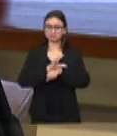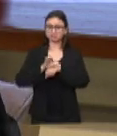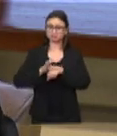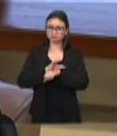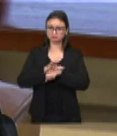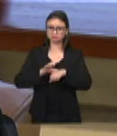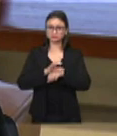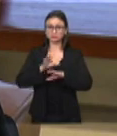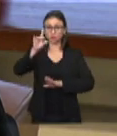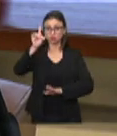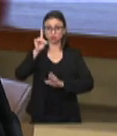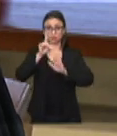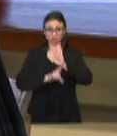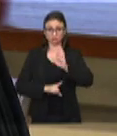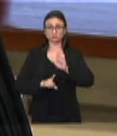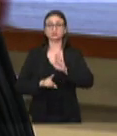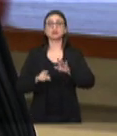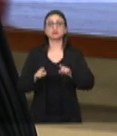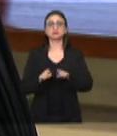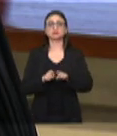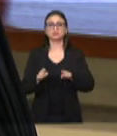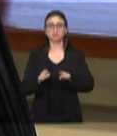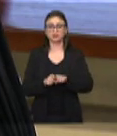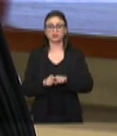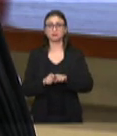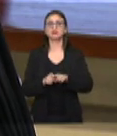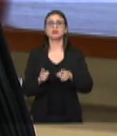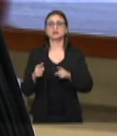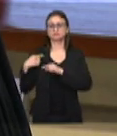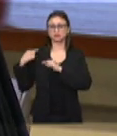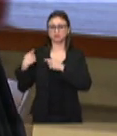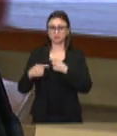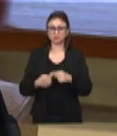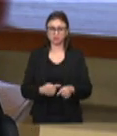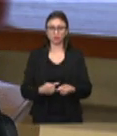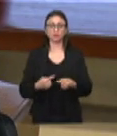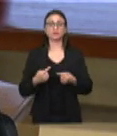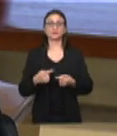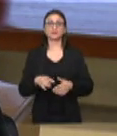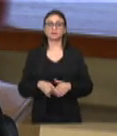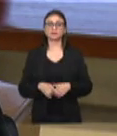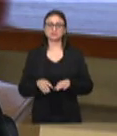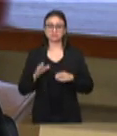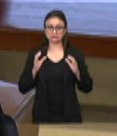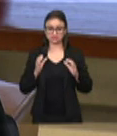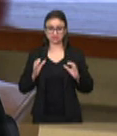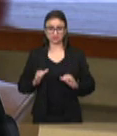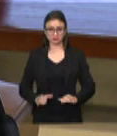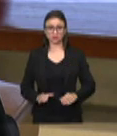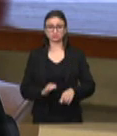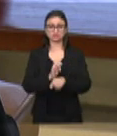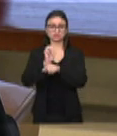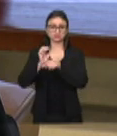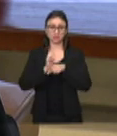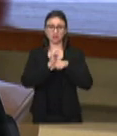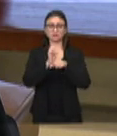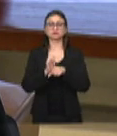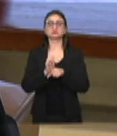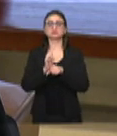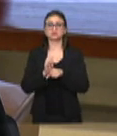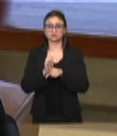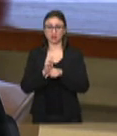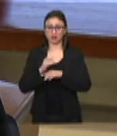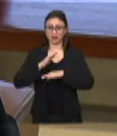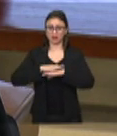e do direito internacional, a par de regerem as relações entre particulares e dos cidadãos com o Estado, impõem